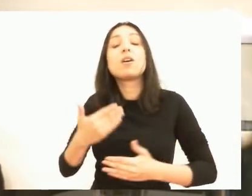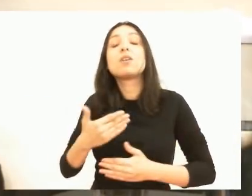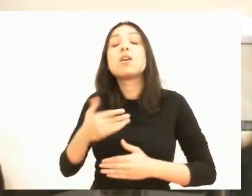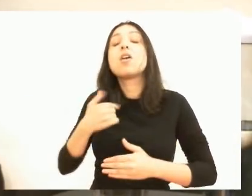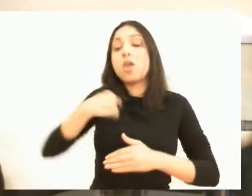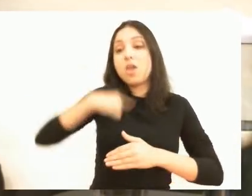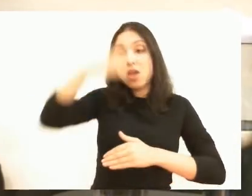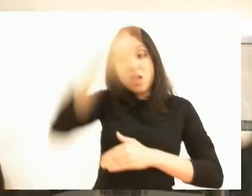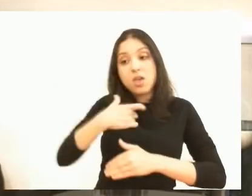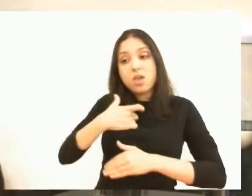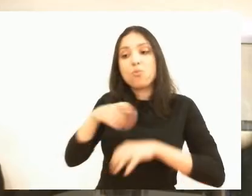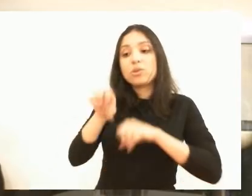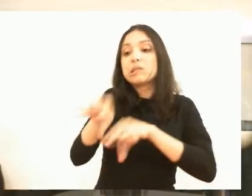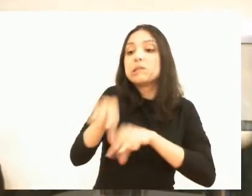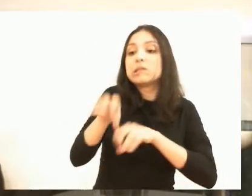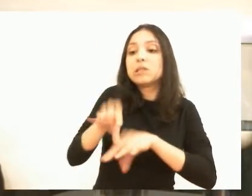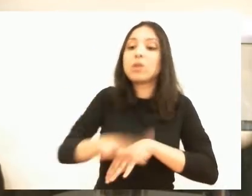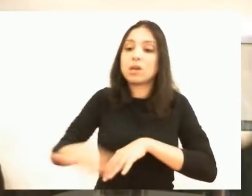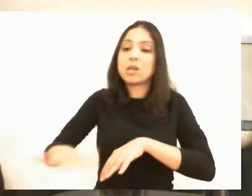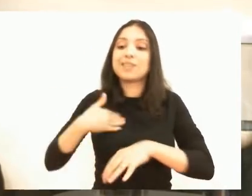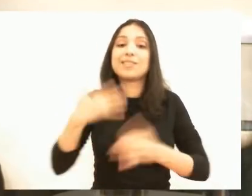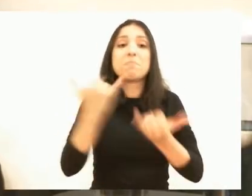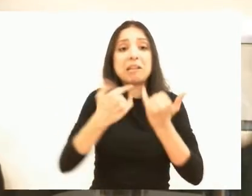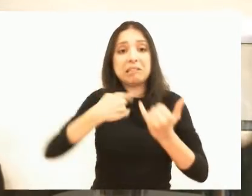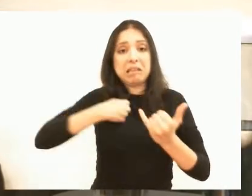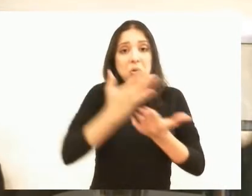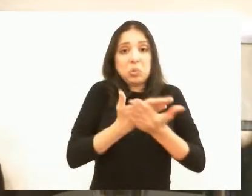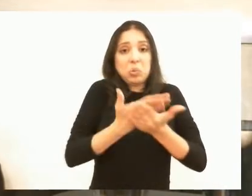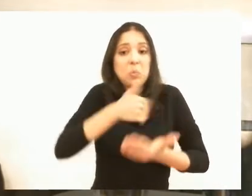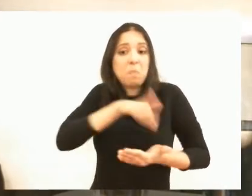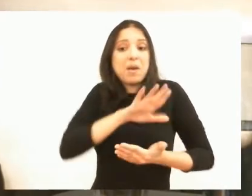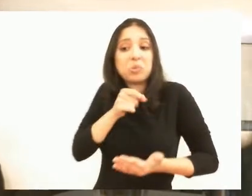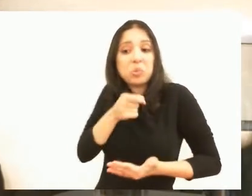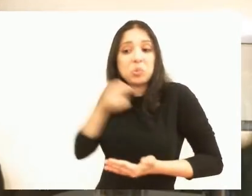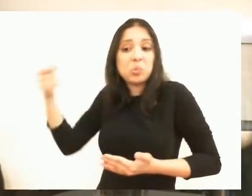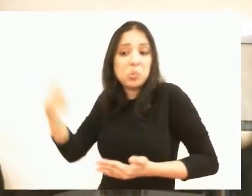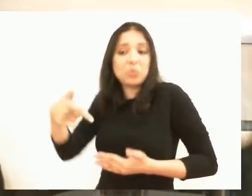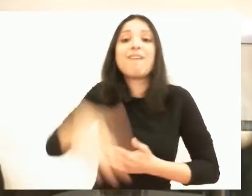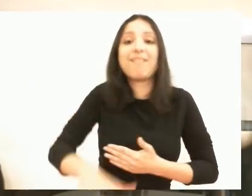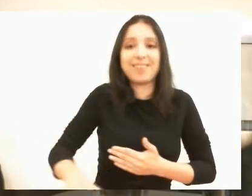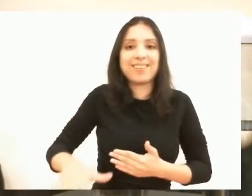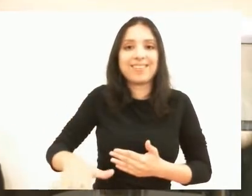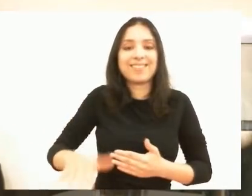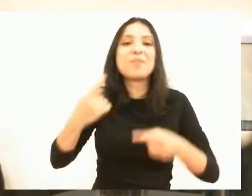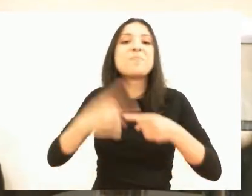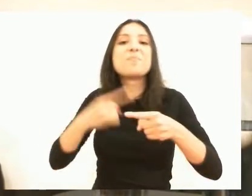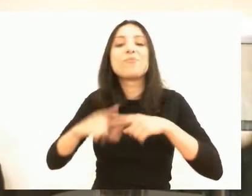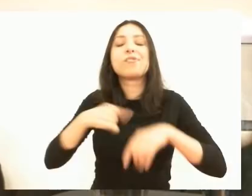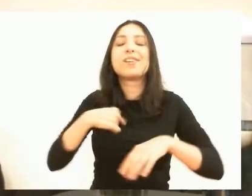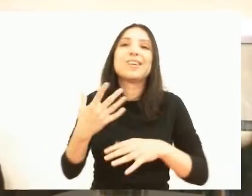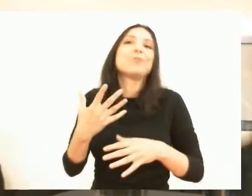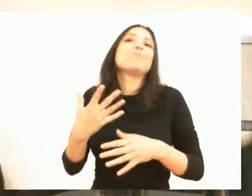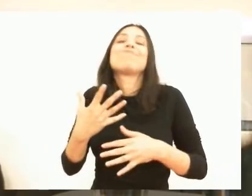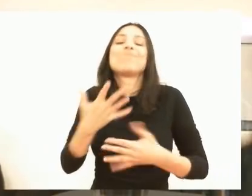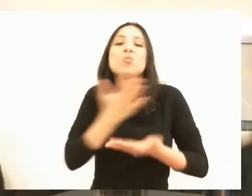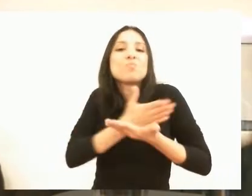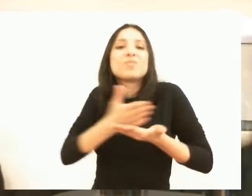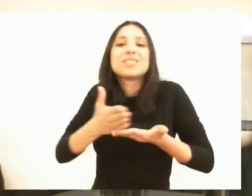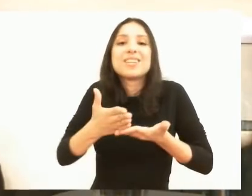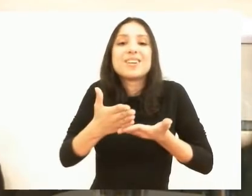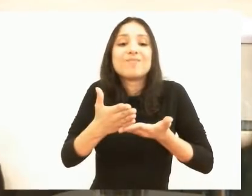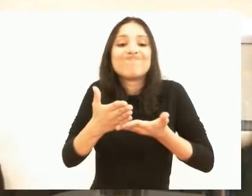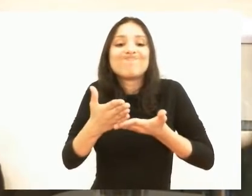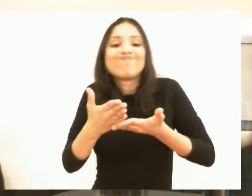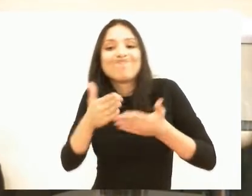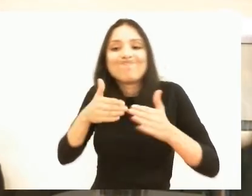eu estudo a presença ea criança eu comecei a ficar muito instigado com